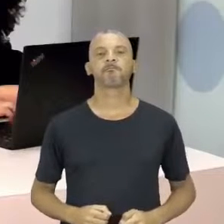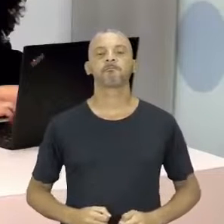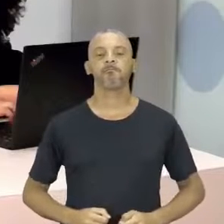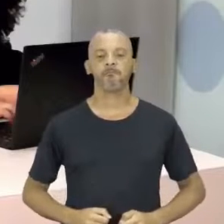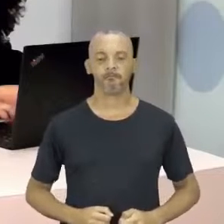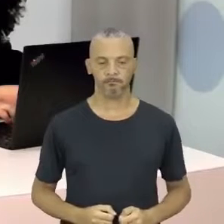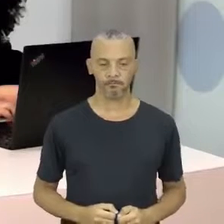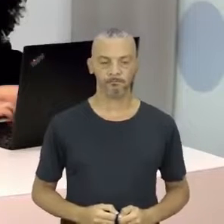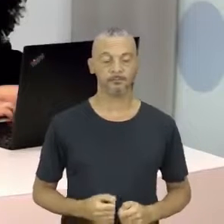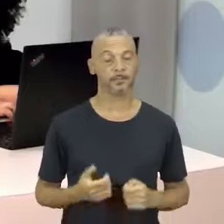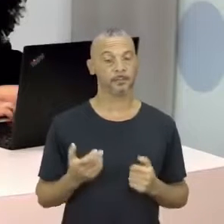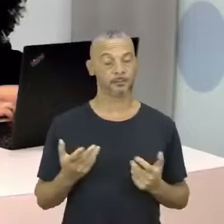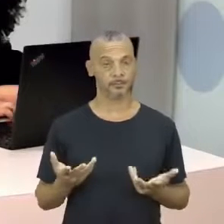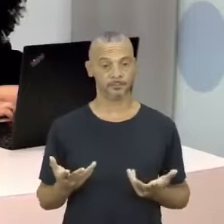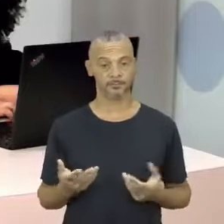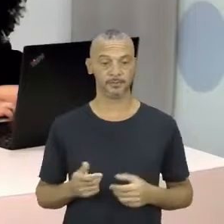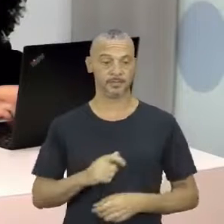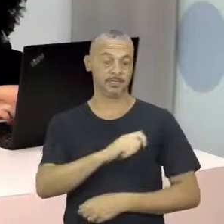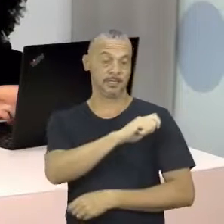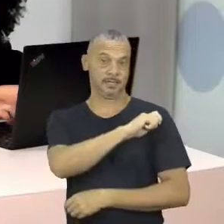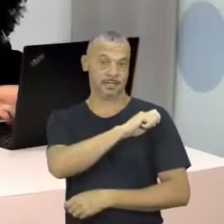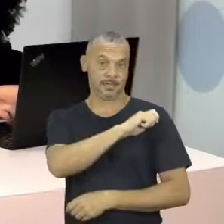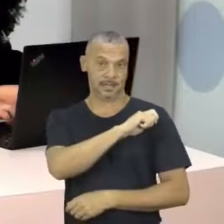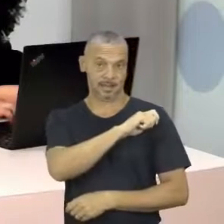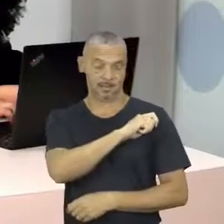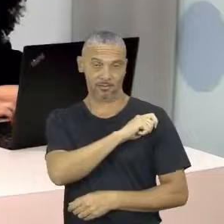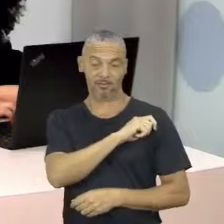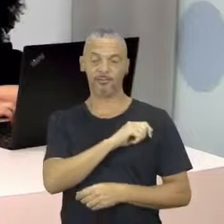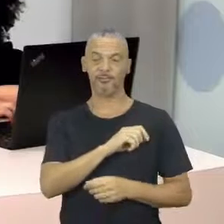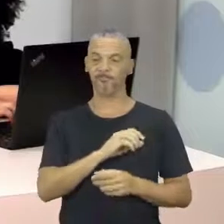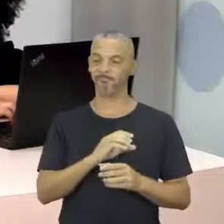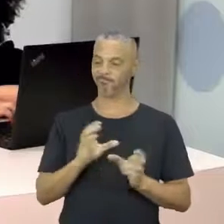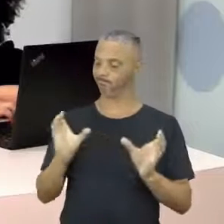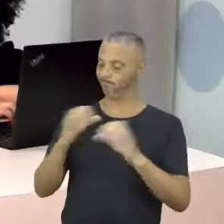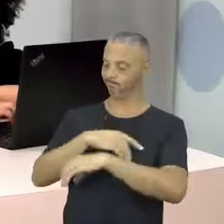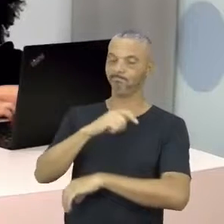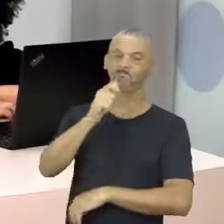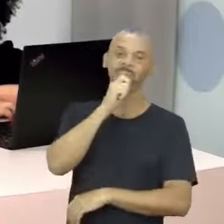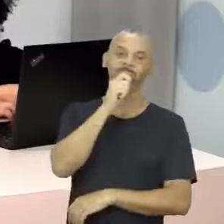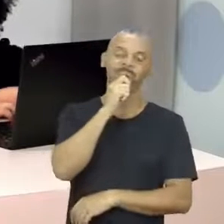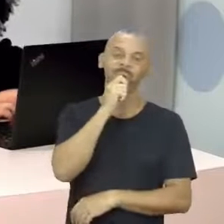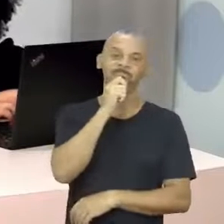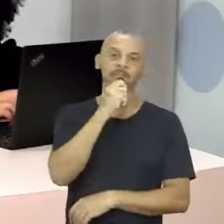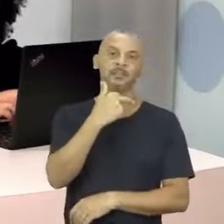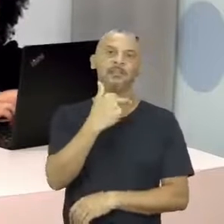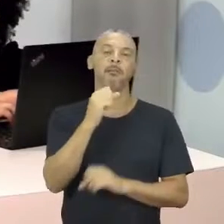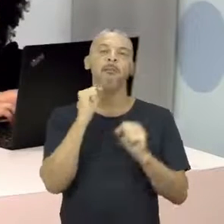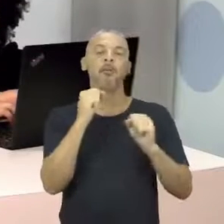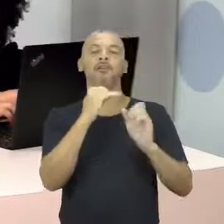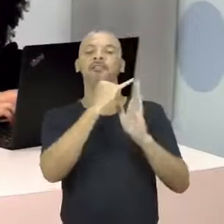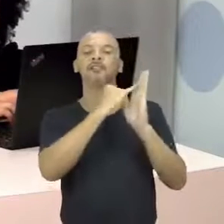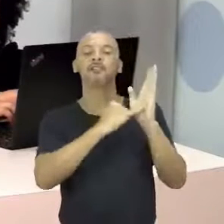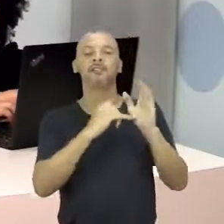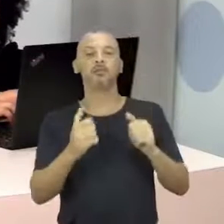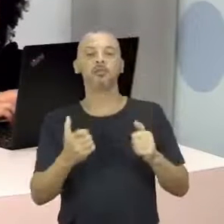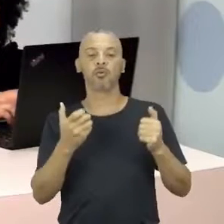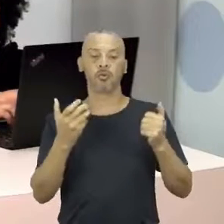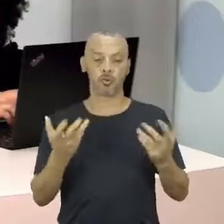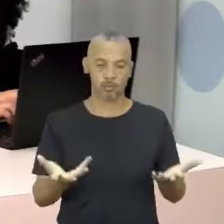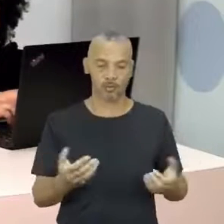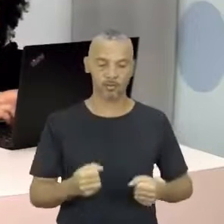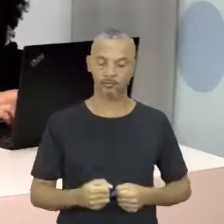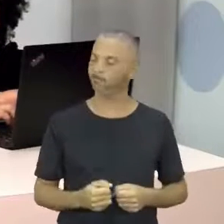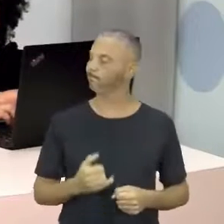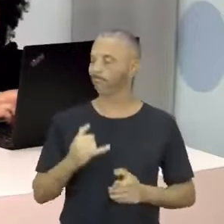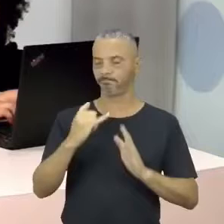Ok. Aluno de licenciatura que não fez o concurso, quando pode fazer a inscrição? Nesse caso, ele não